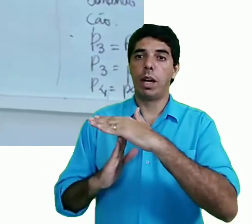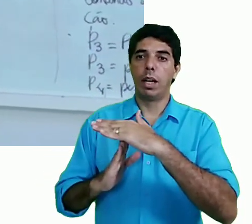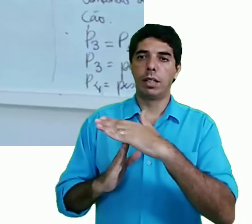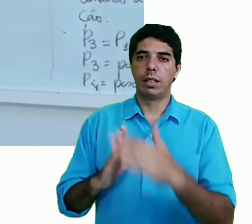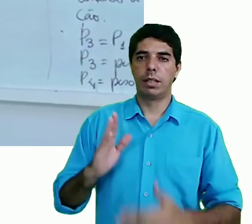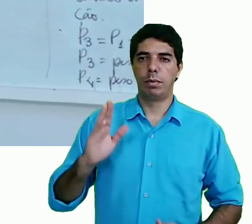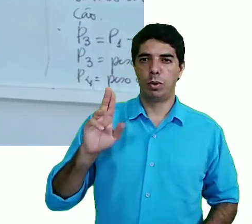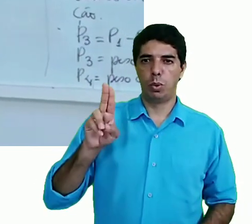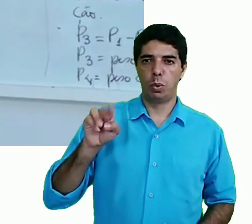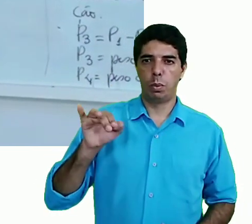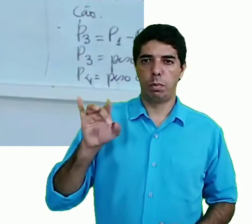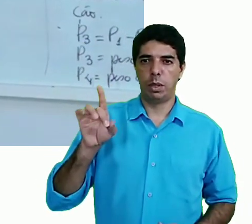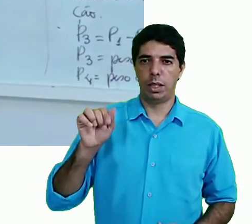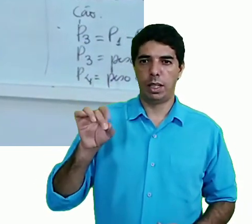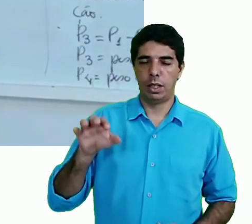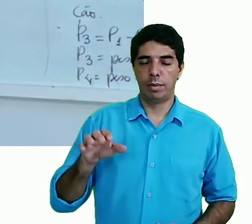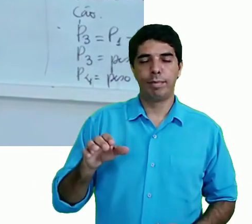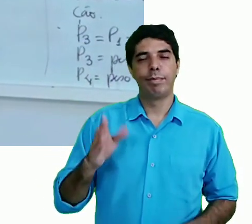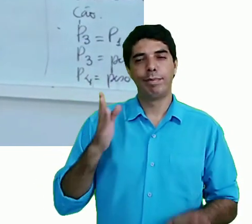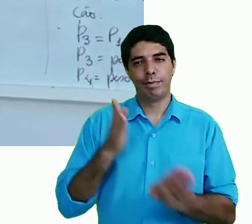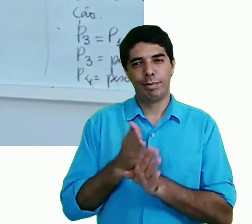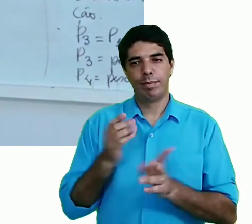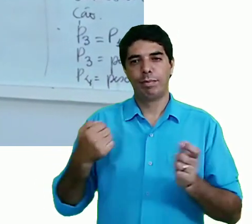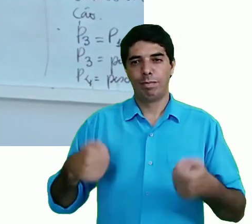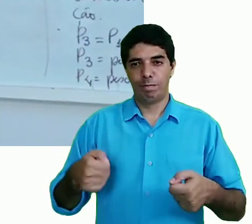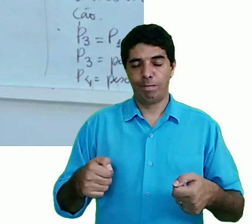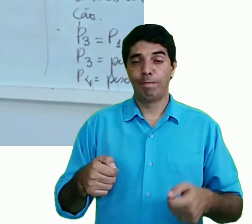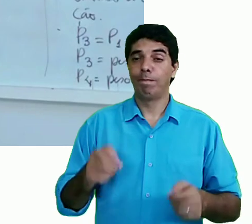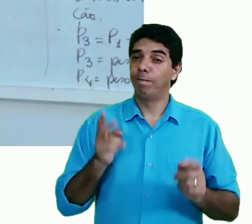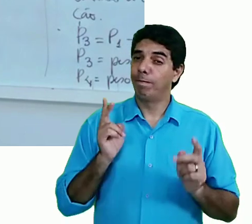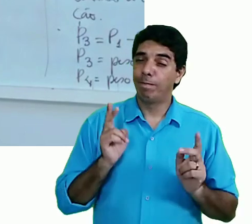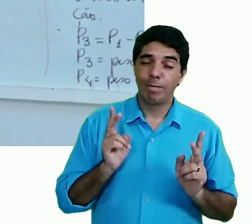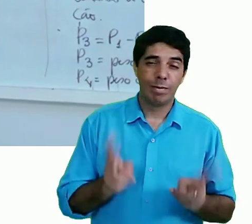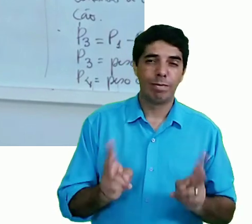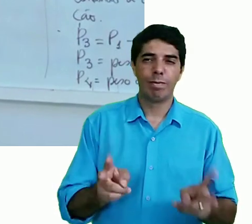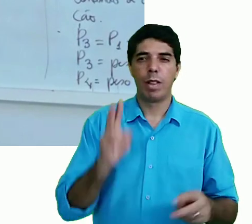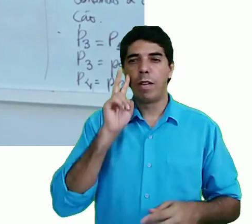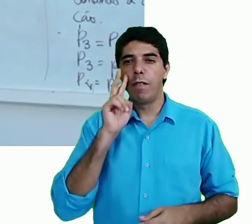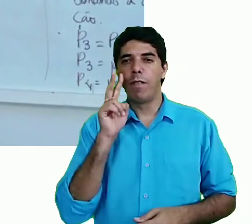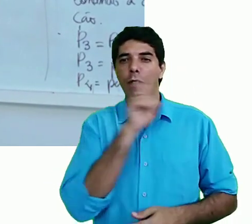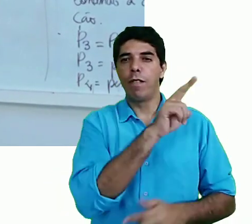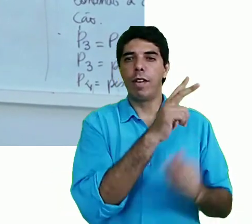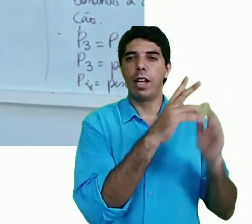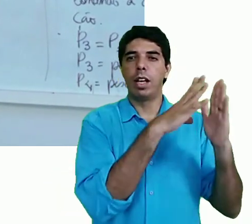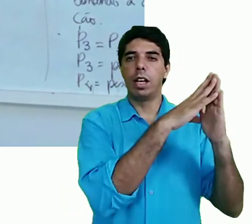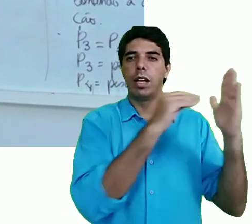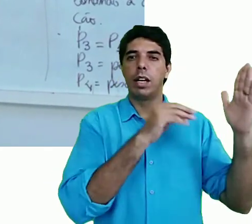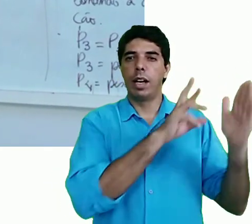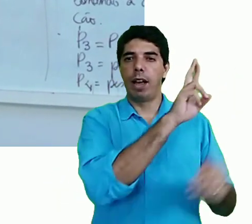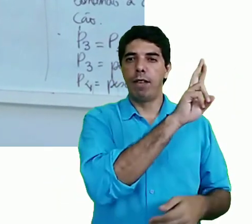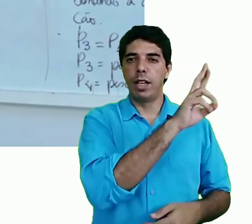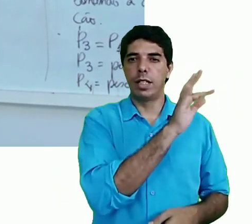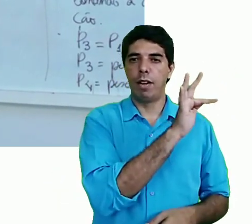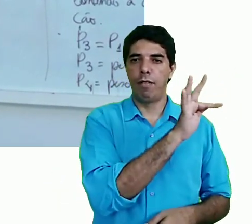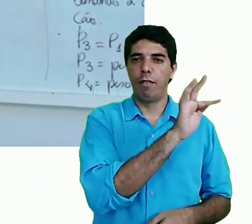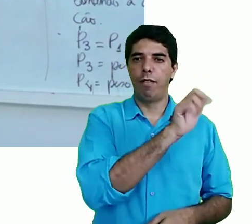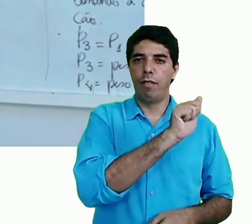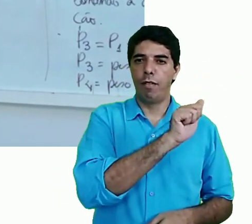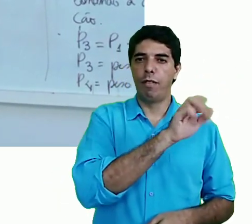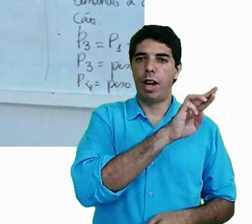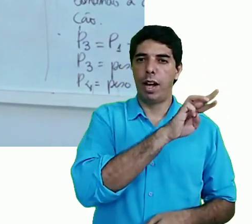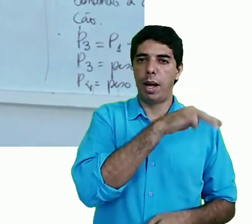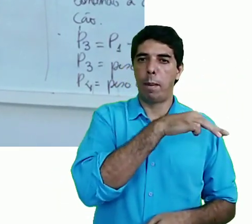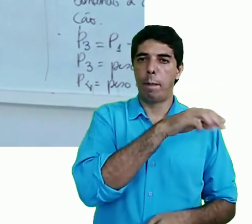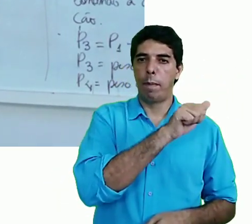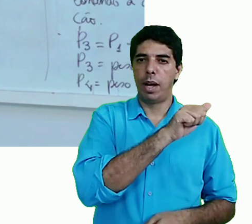máximo permitido, tá? Então, por isso que precisamos sempre, né, olhar a farmacopeia, utilizar